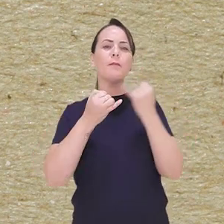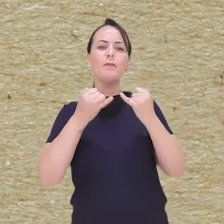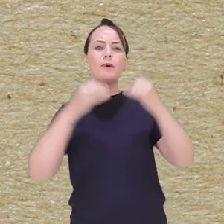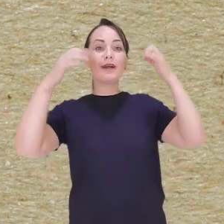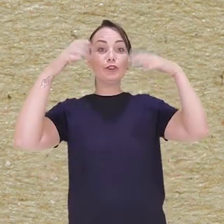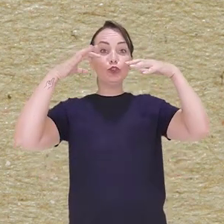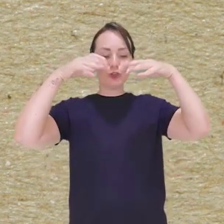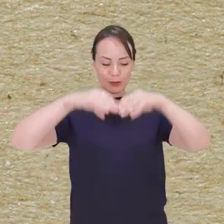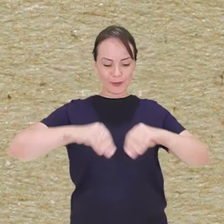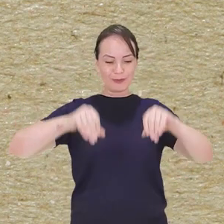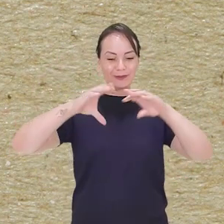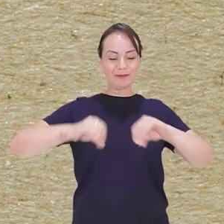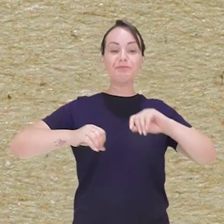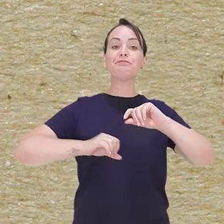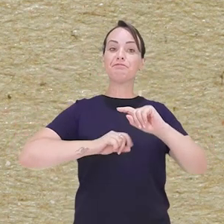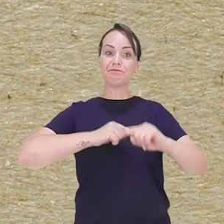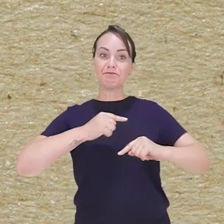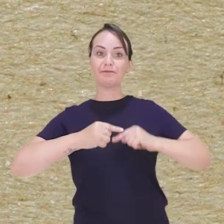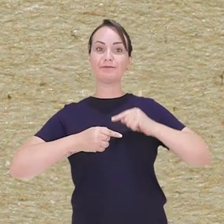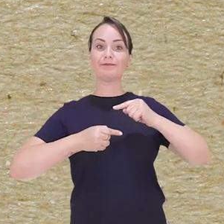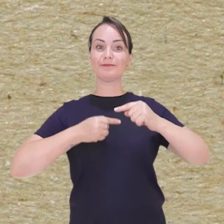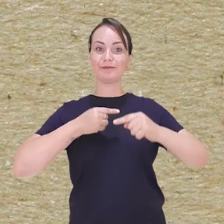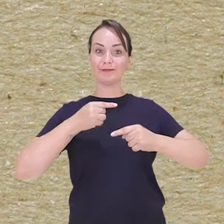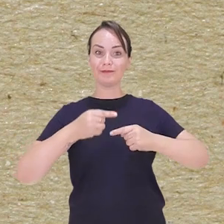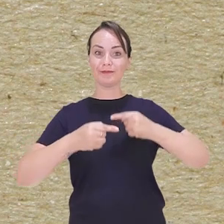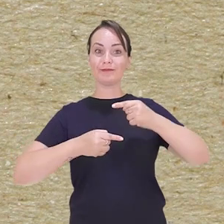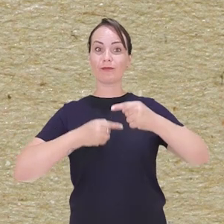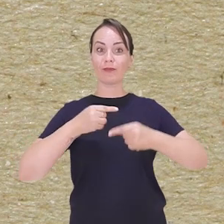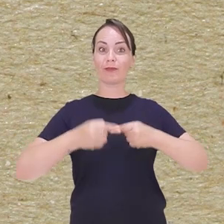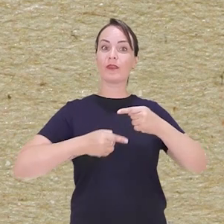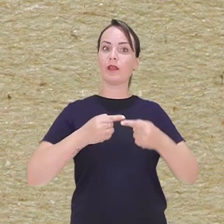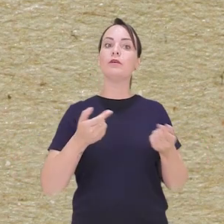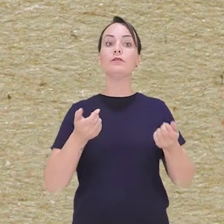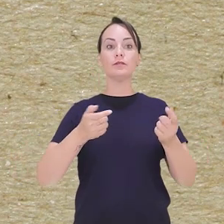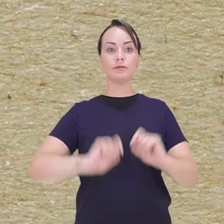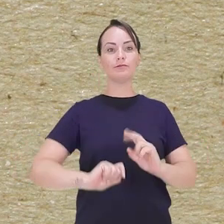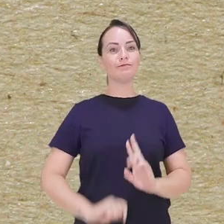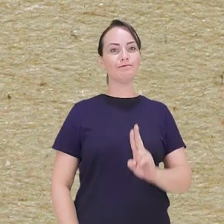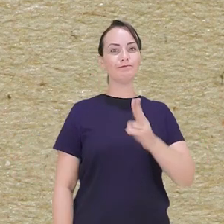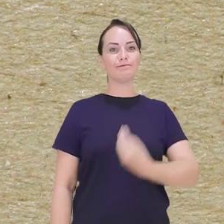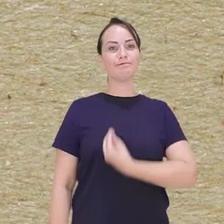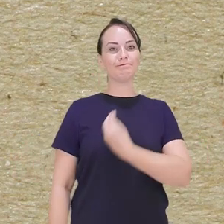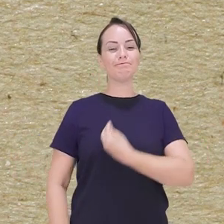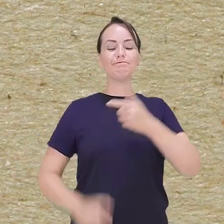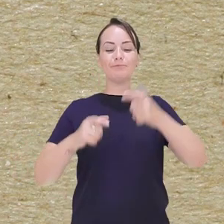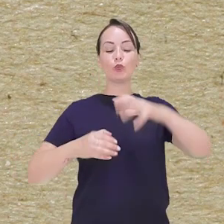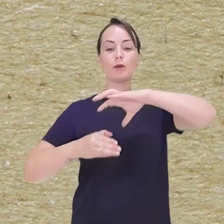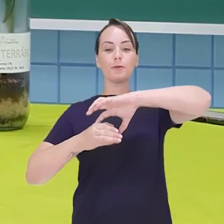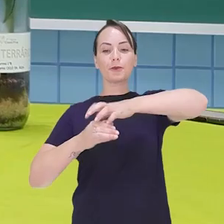volta ao solo, reiniciando o processo, sendo assim capazes de sobreviver no recipiente